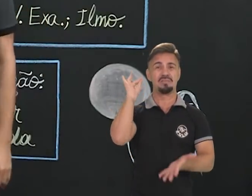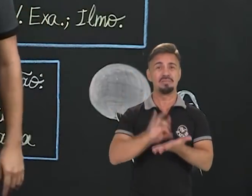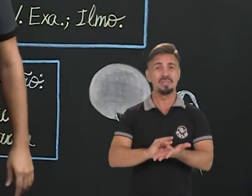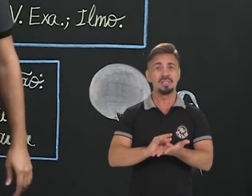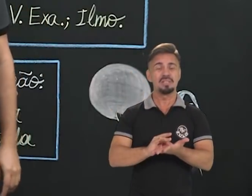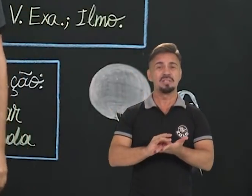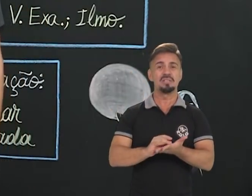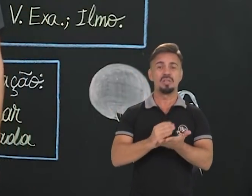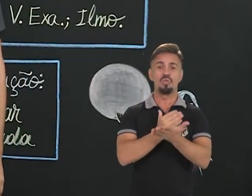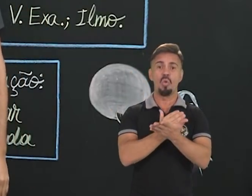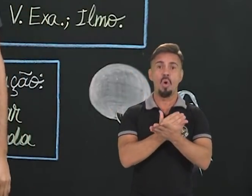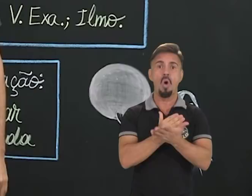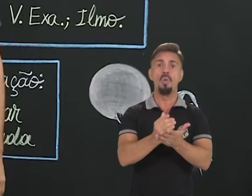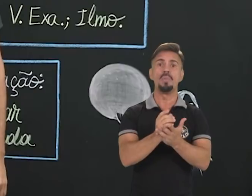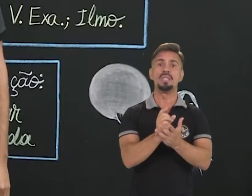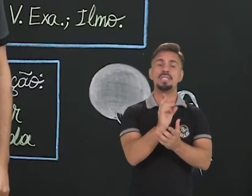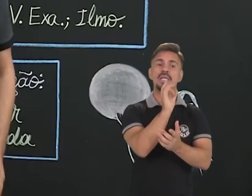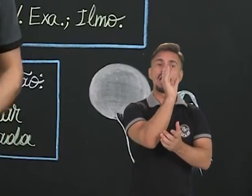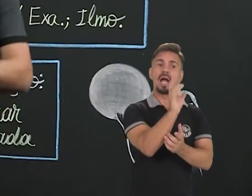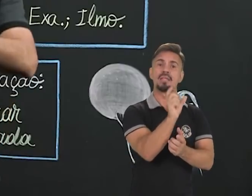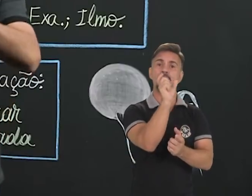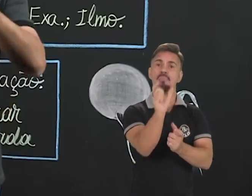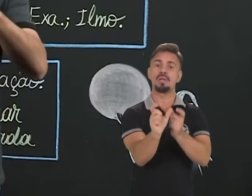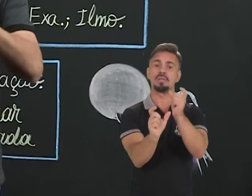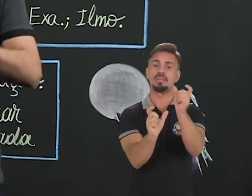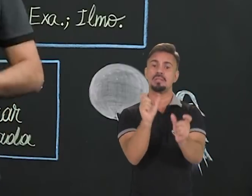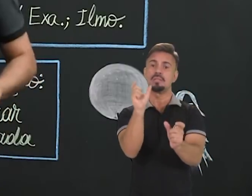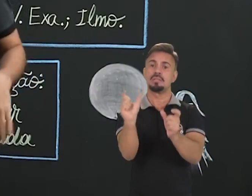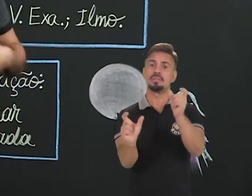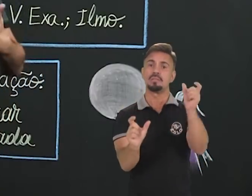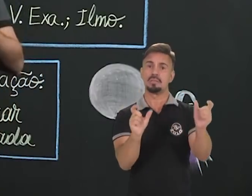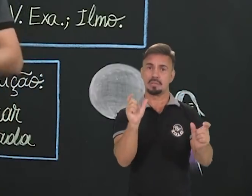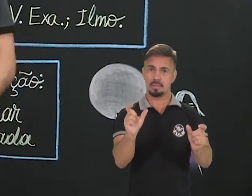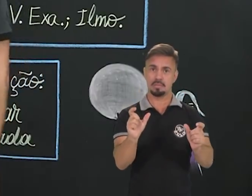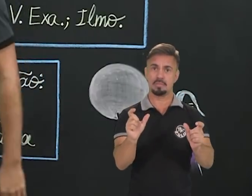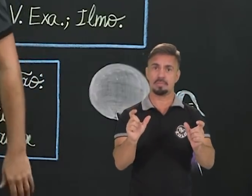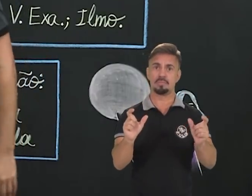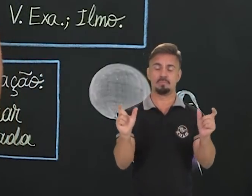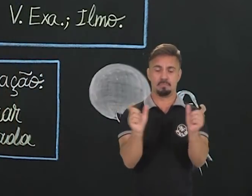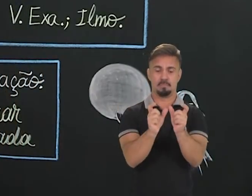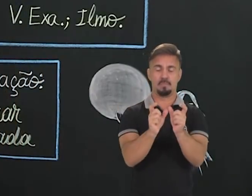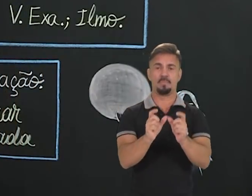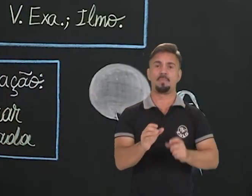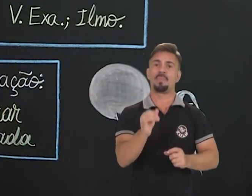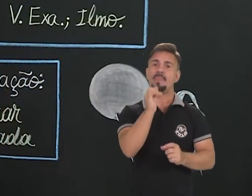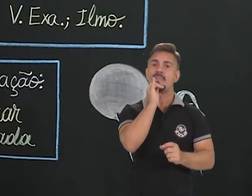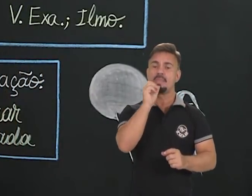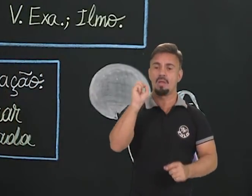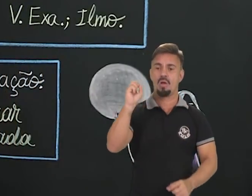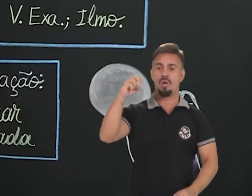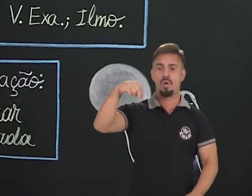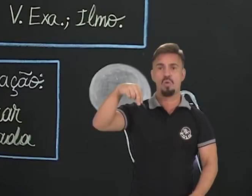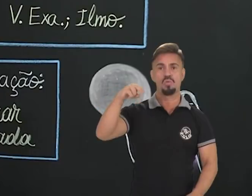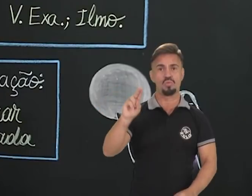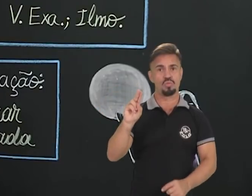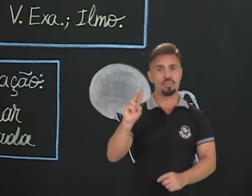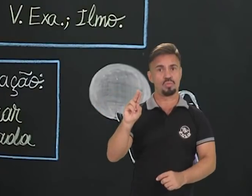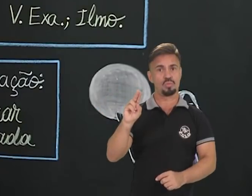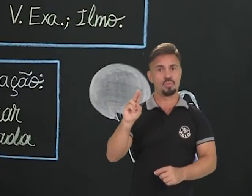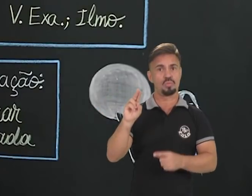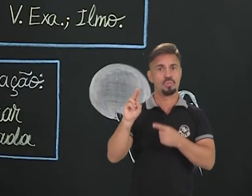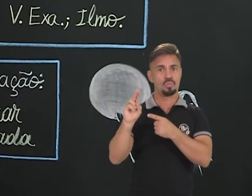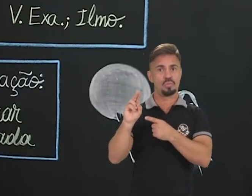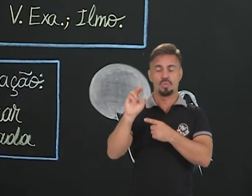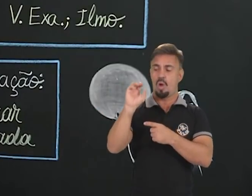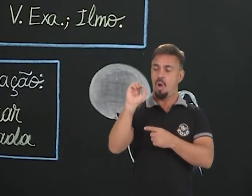fato, na inicial de cada palavra desse termo composto. Então, por exemplo, no caso de ONU, eu tenho ONU, eu tenho